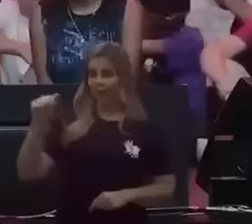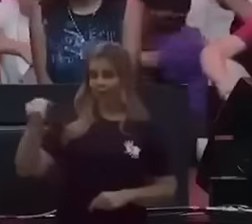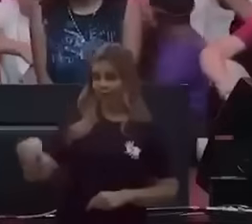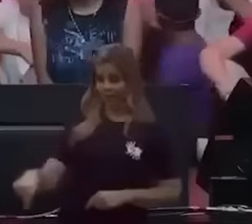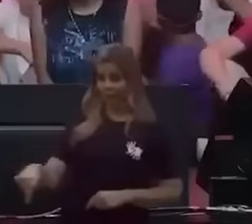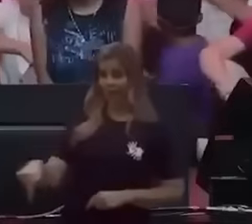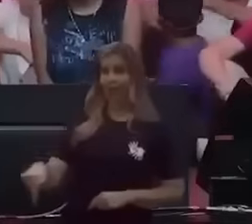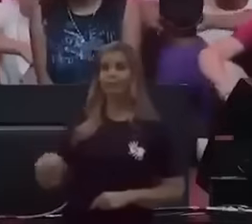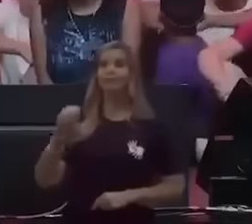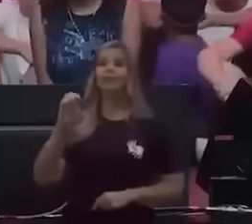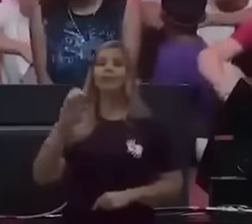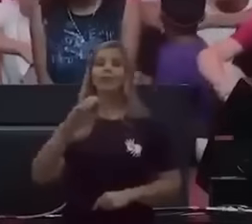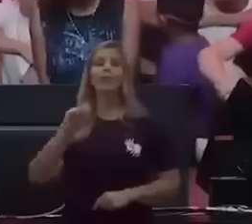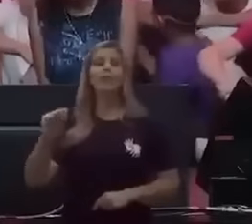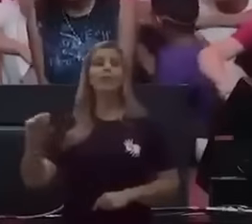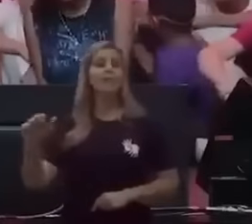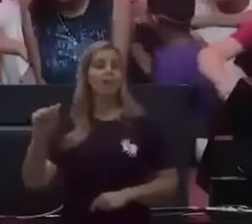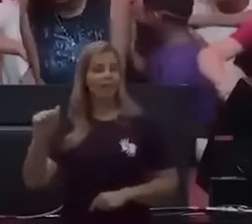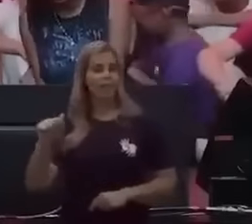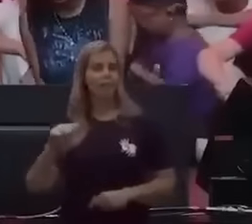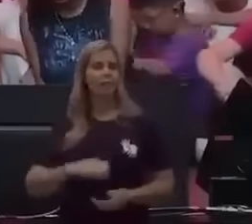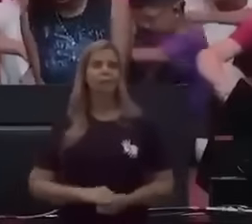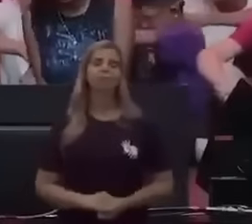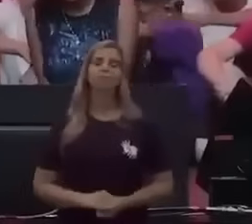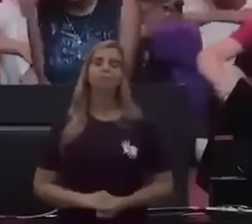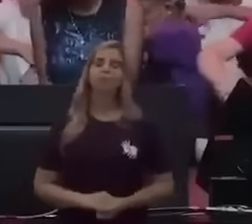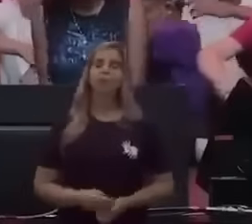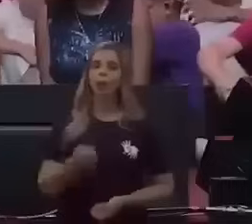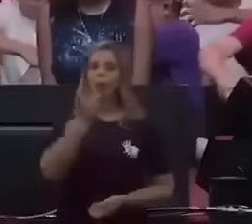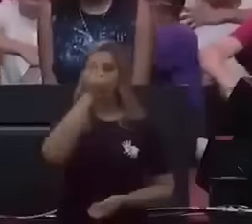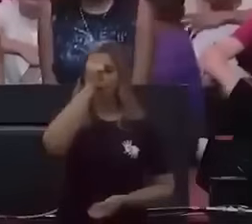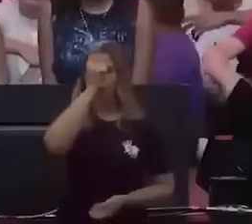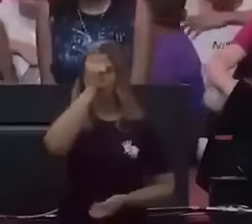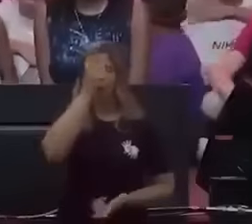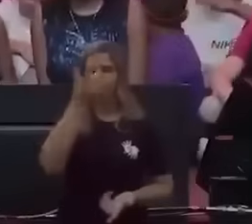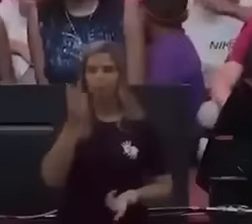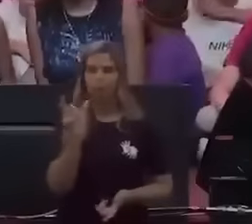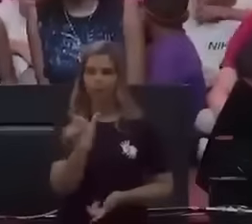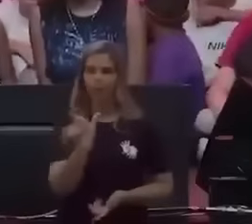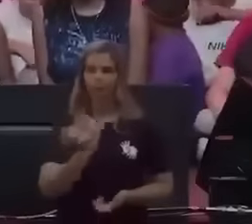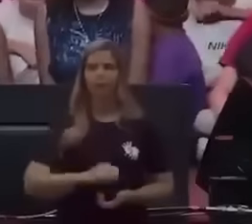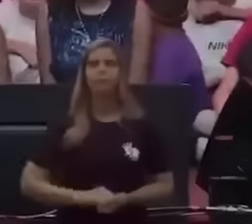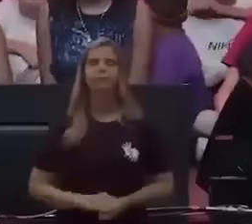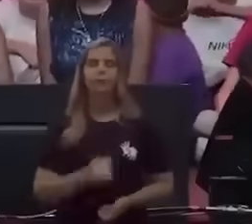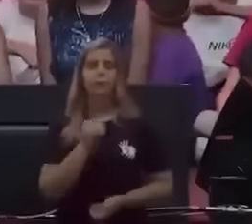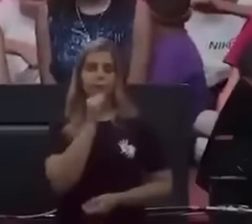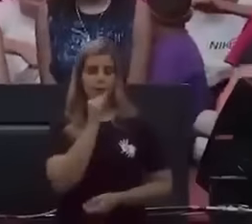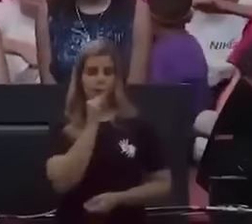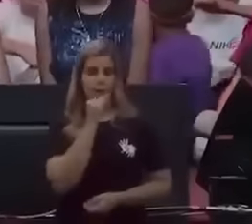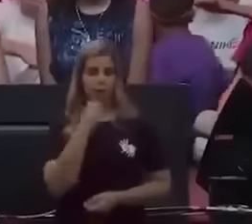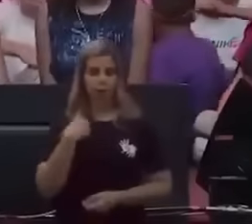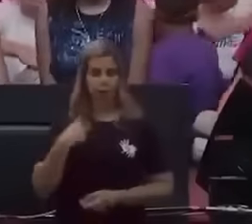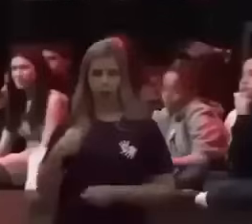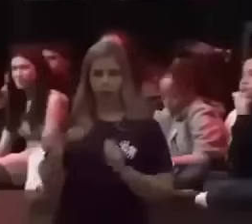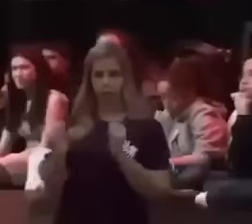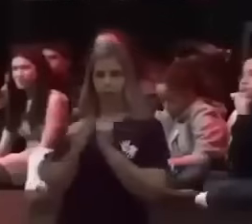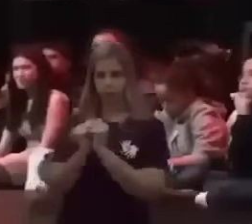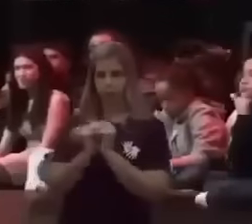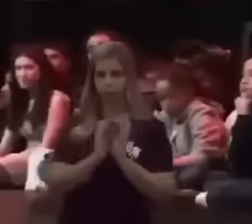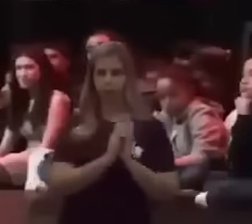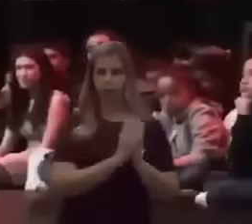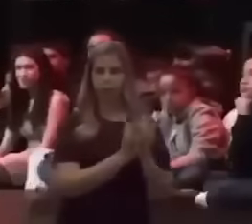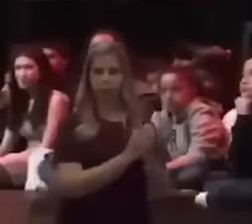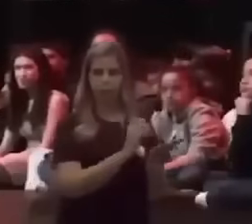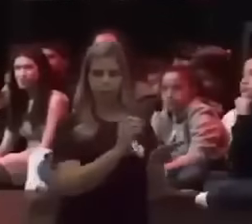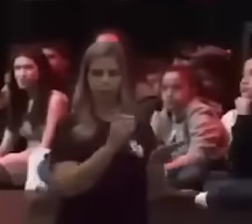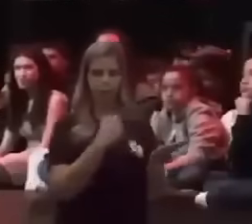this, that. A mesma coisa no grego. Por exemplo, eu estou com a minha Bíblia,